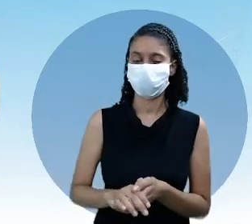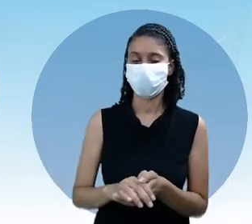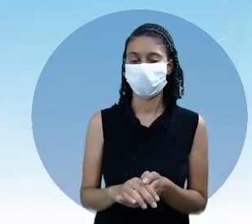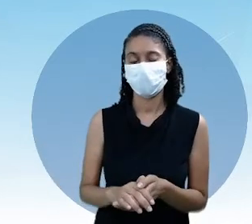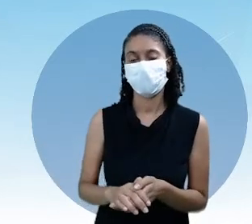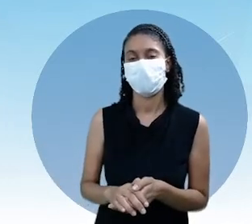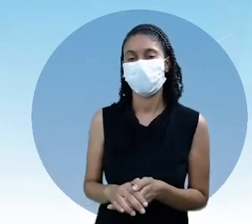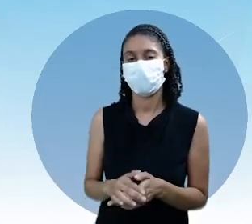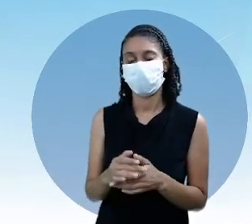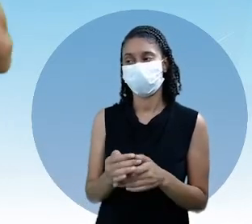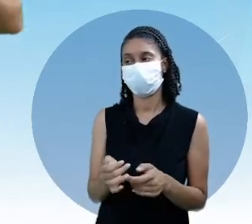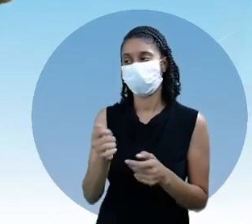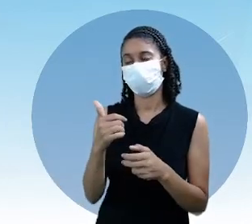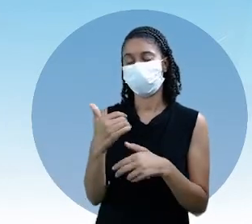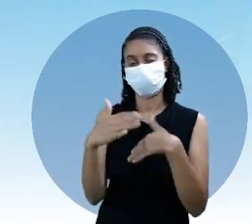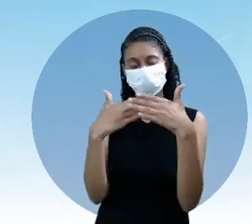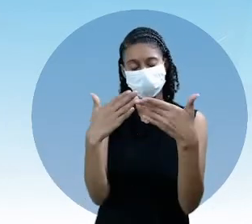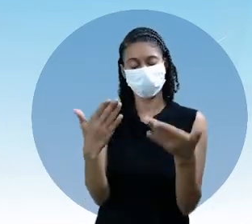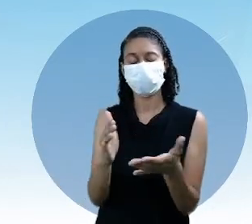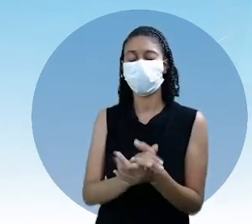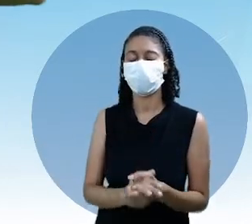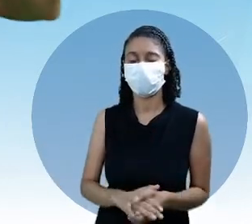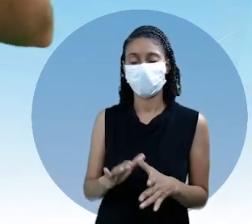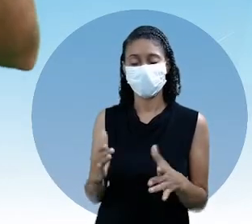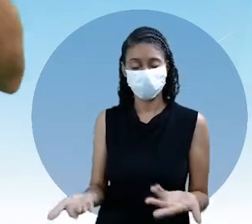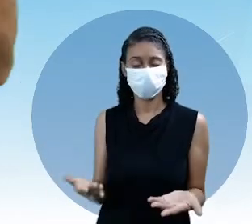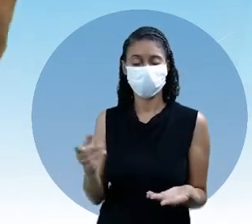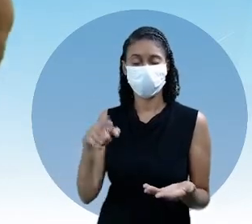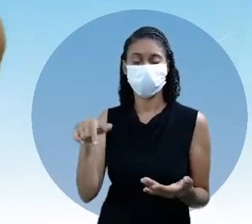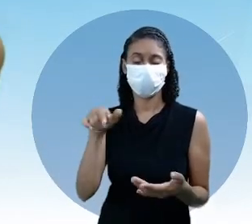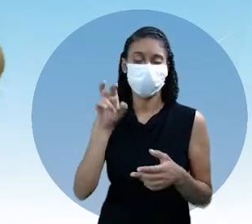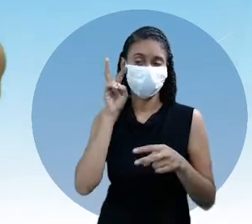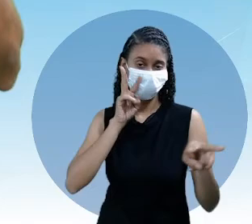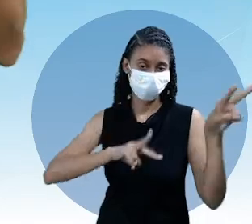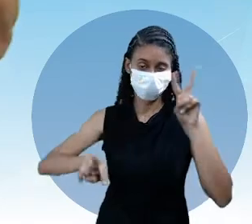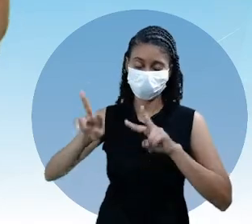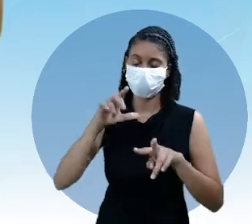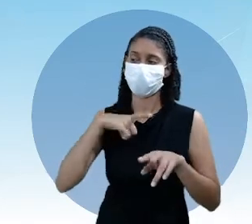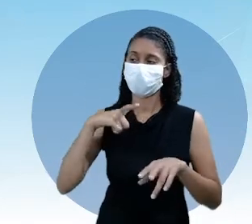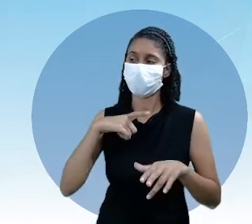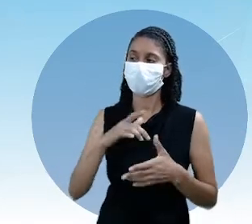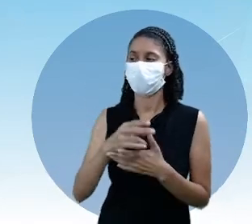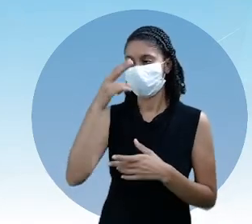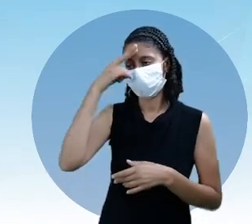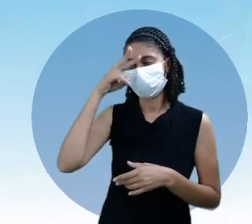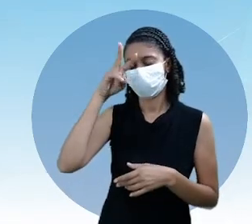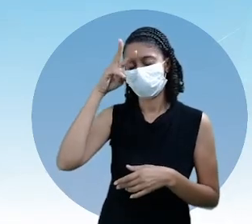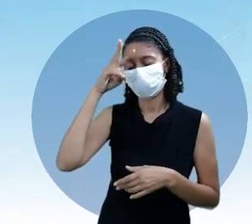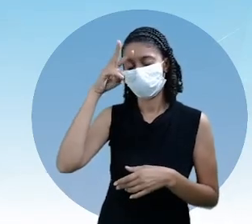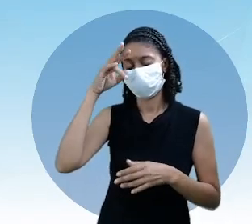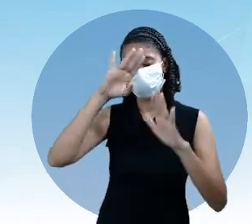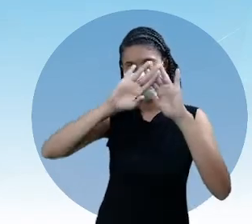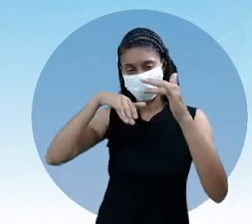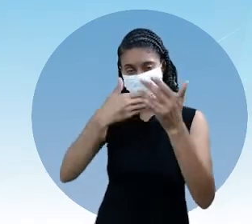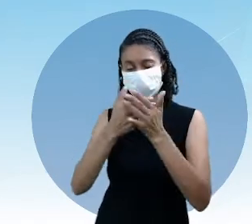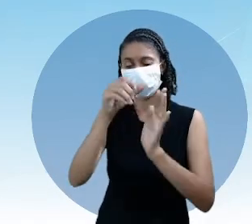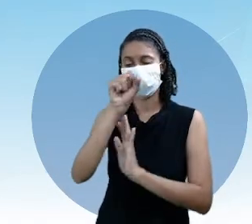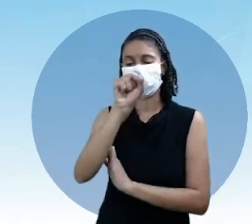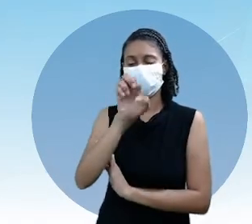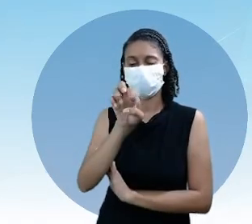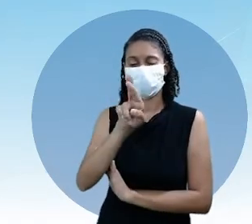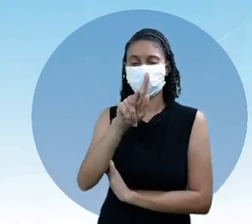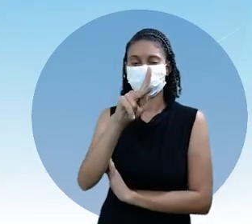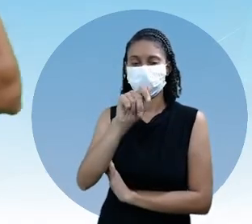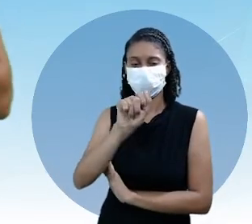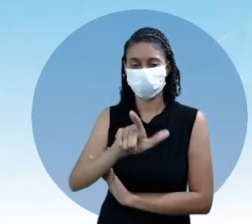subdesenvolvidos. Então, essa, né, a grosso modo, era a visão, né, da escola de Cepal e, mais